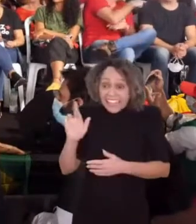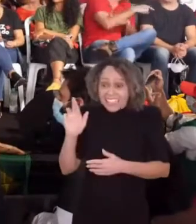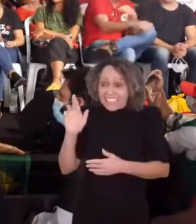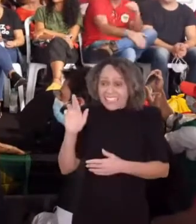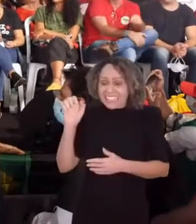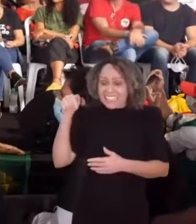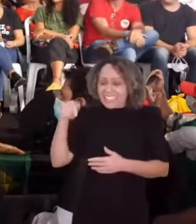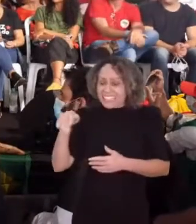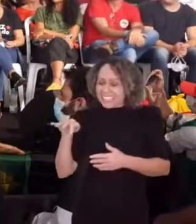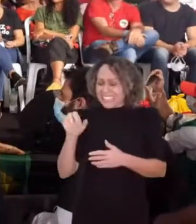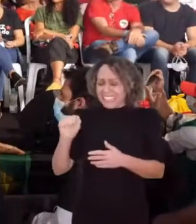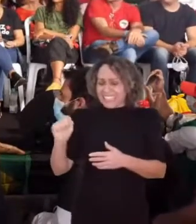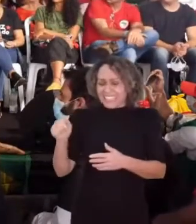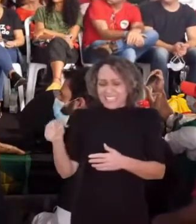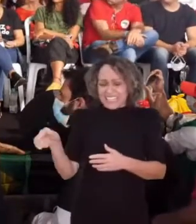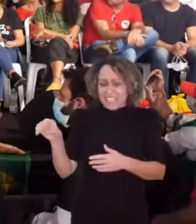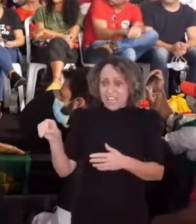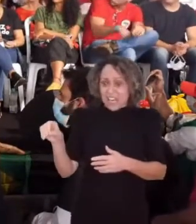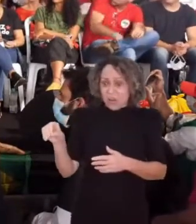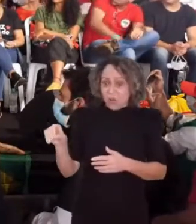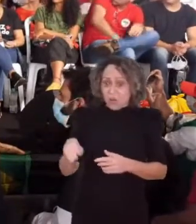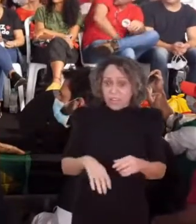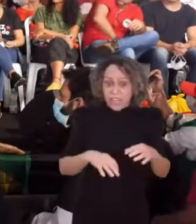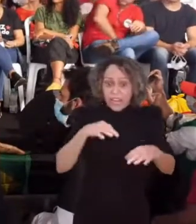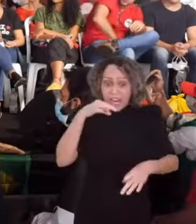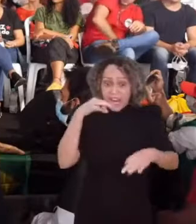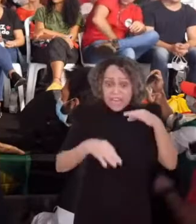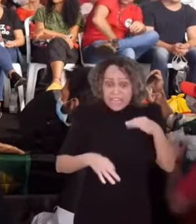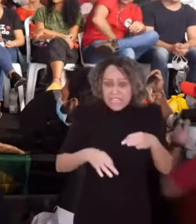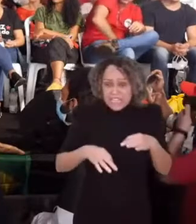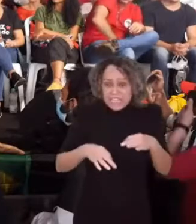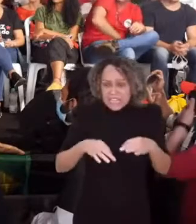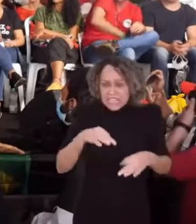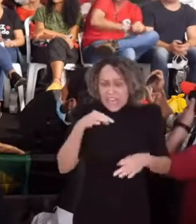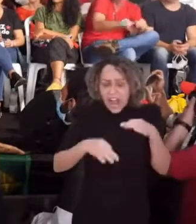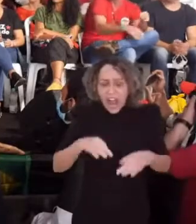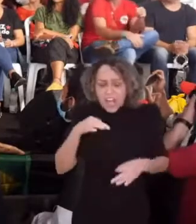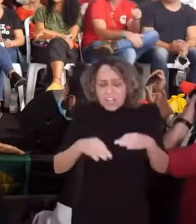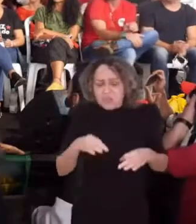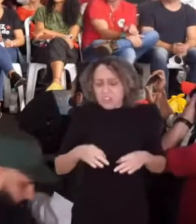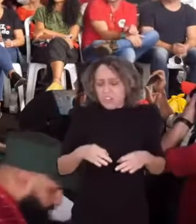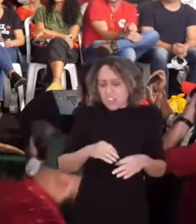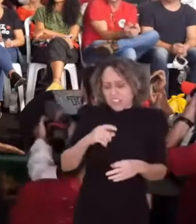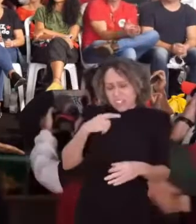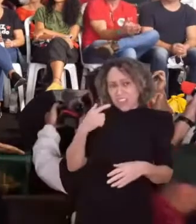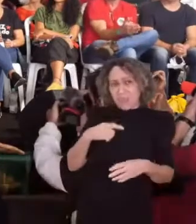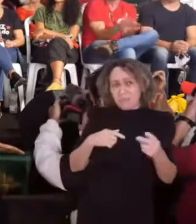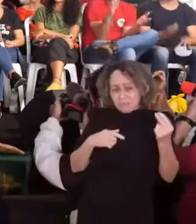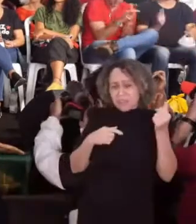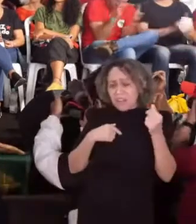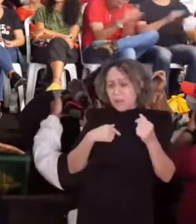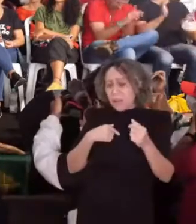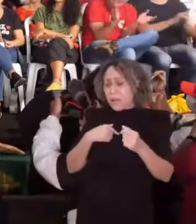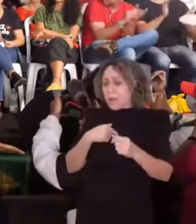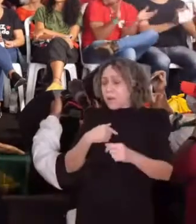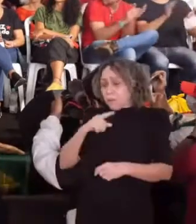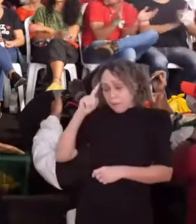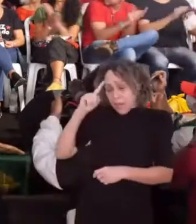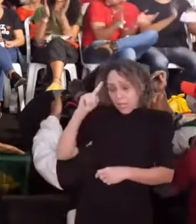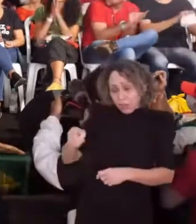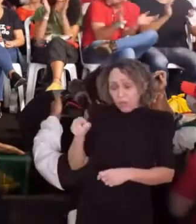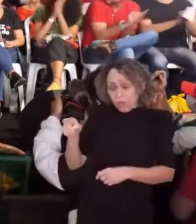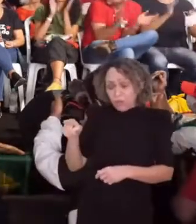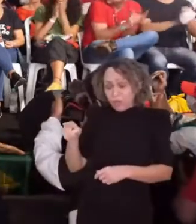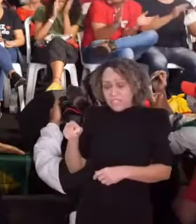fazendas, e você não mandou a polícia desapropriar para não tirar os sem terra das suas áreas, e muita gente